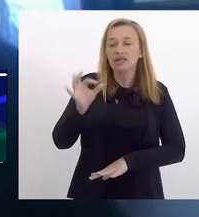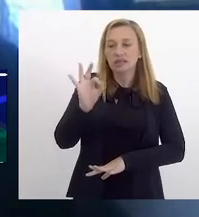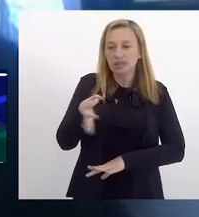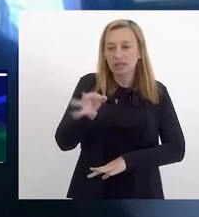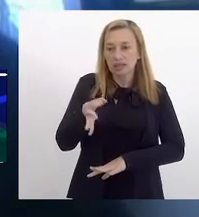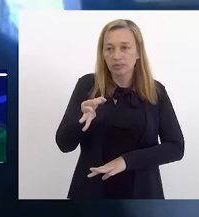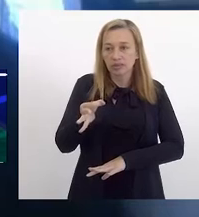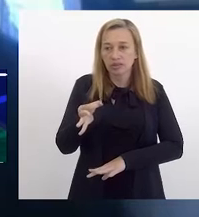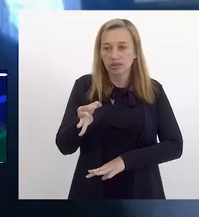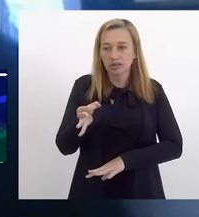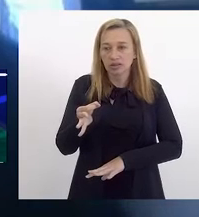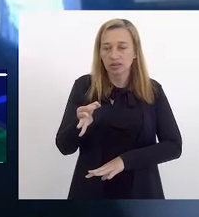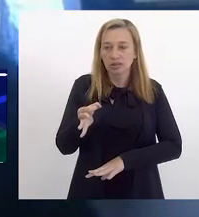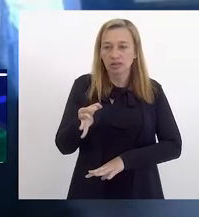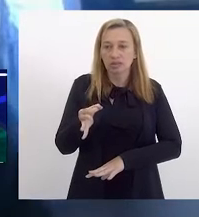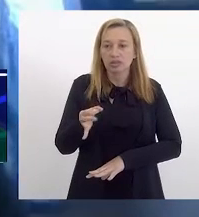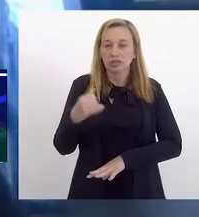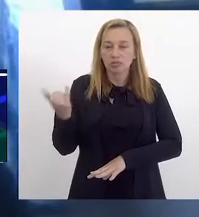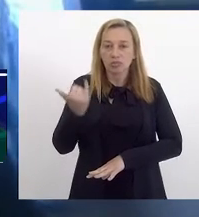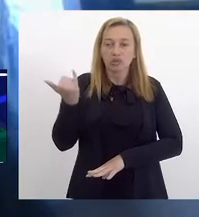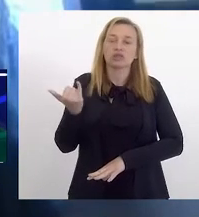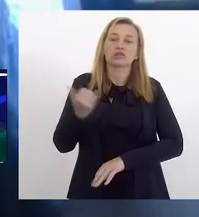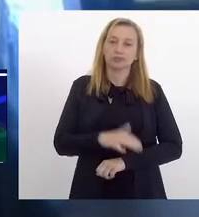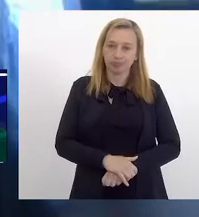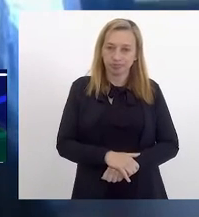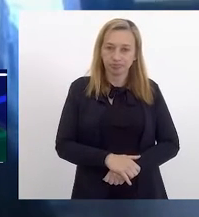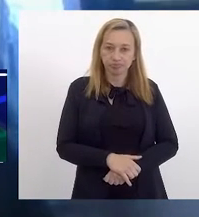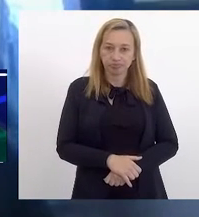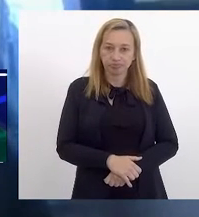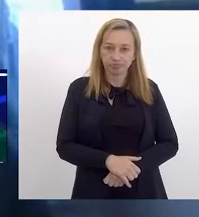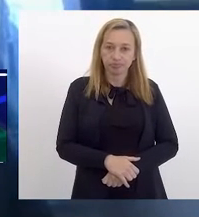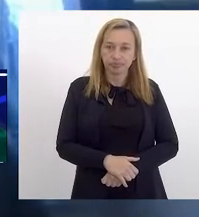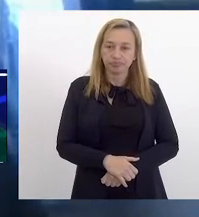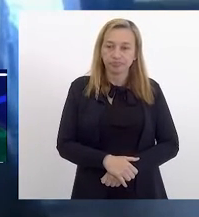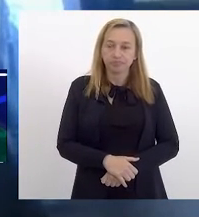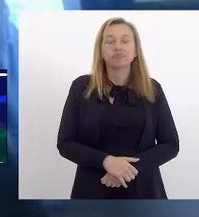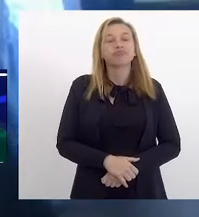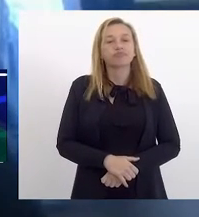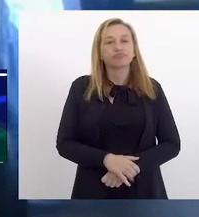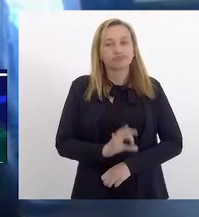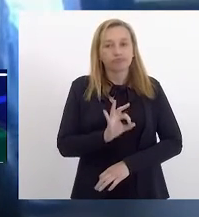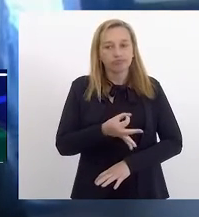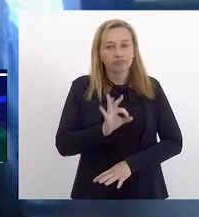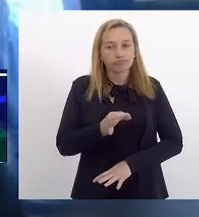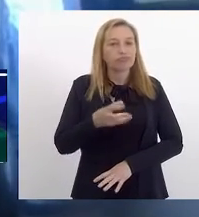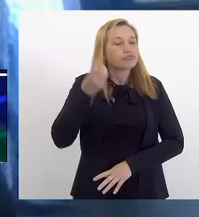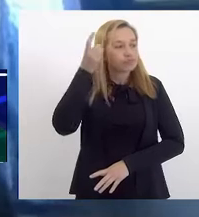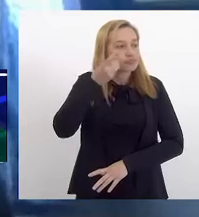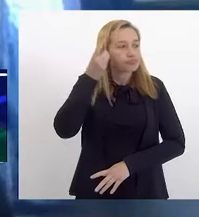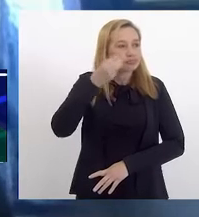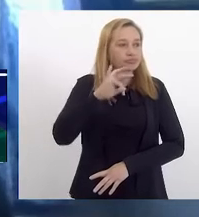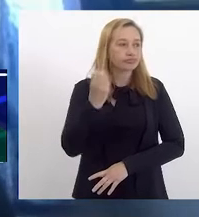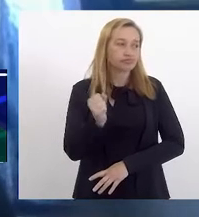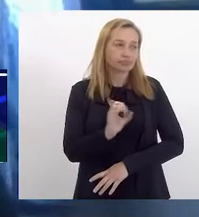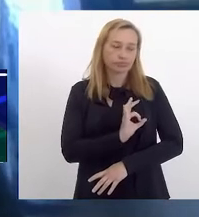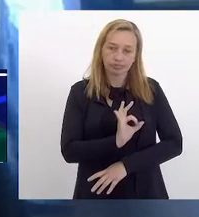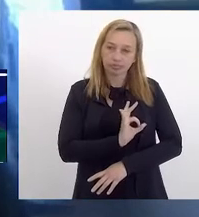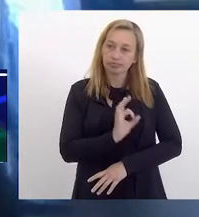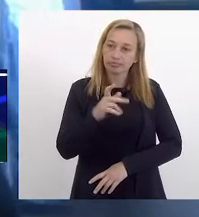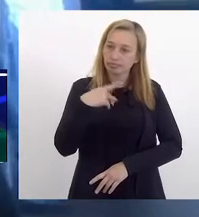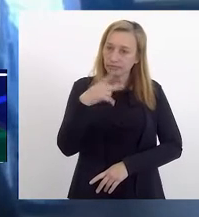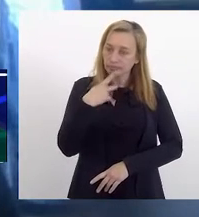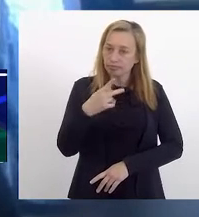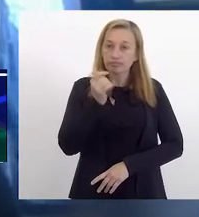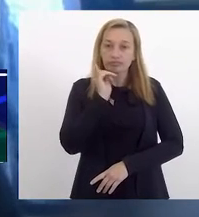completamente pertinente e necessário. E tem razão a deputada Marta Rocha quando diz que